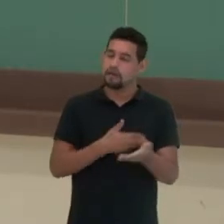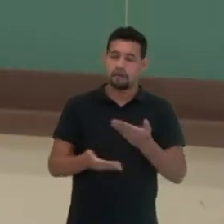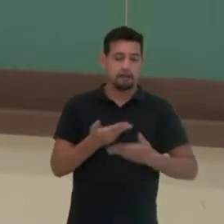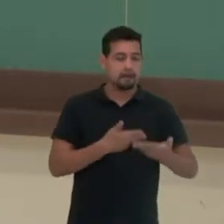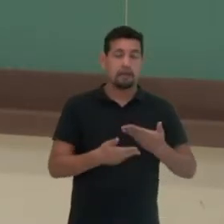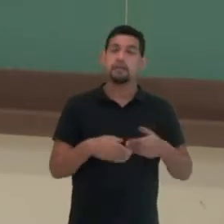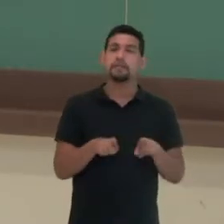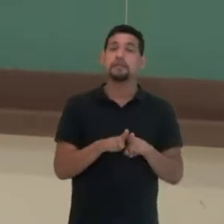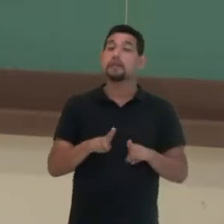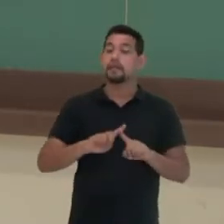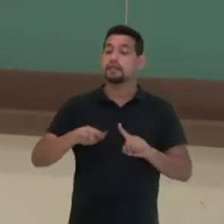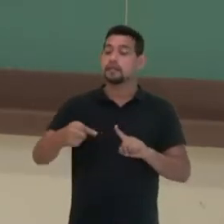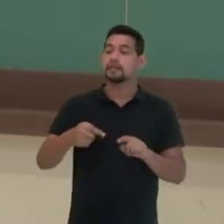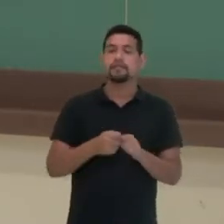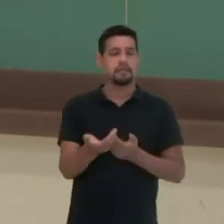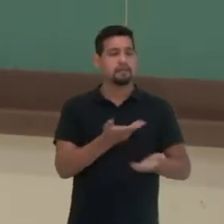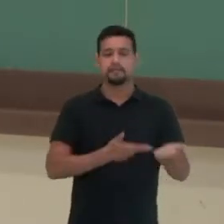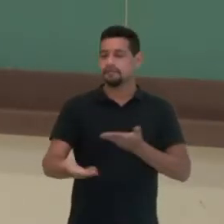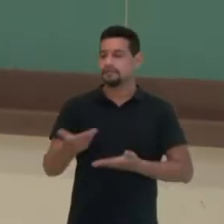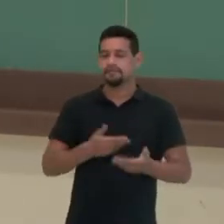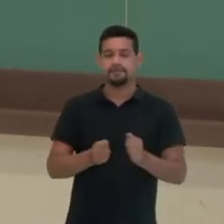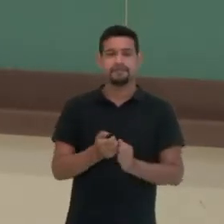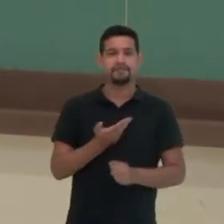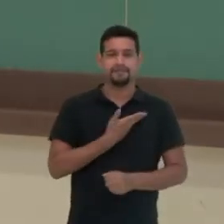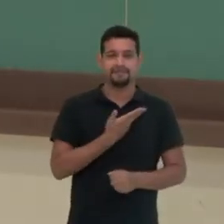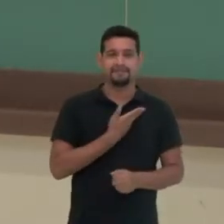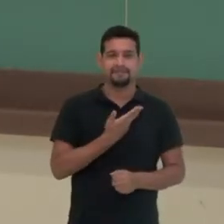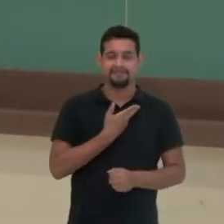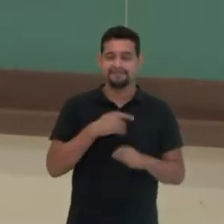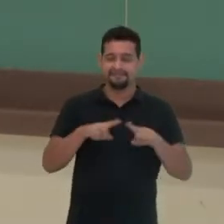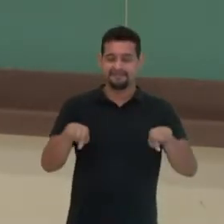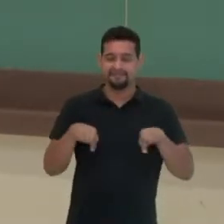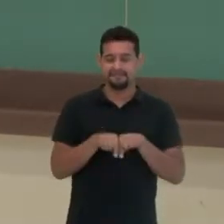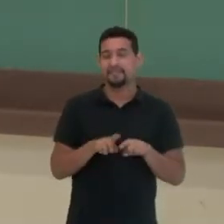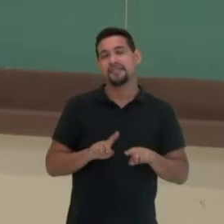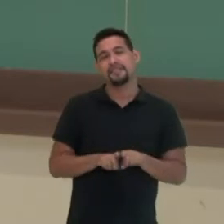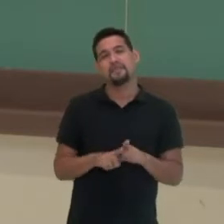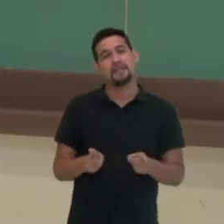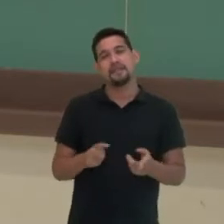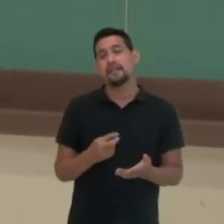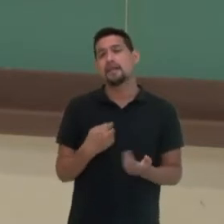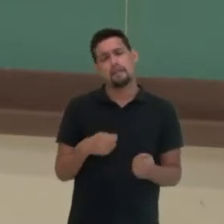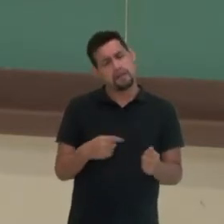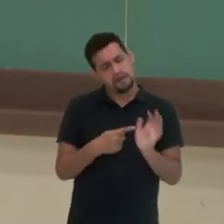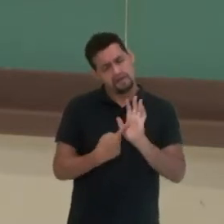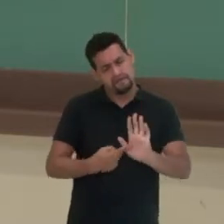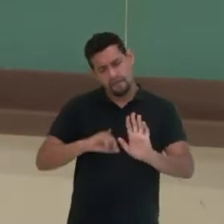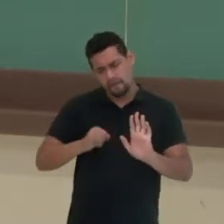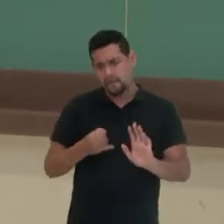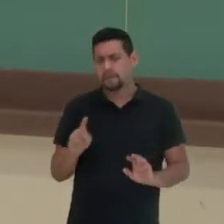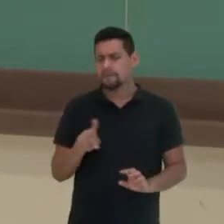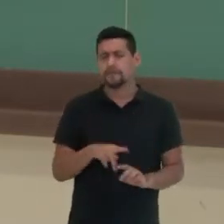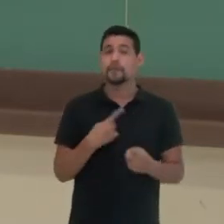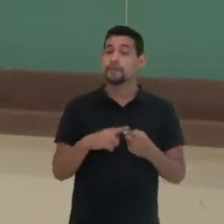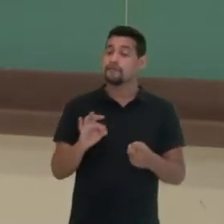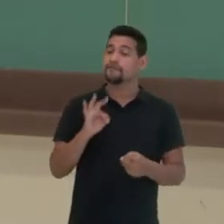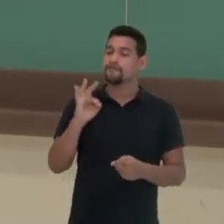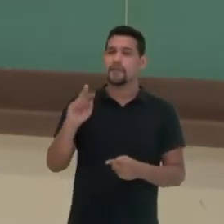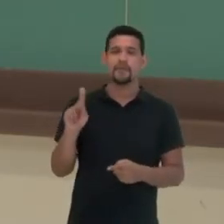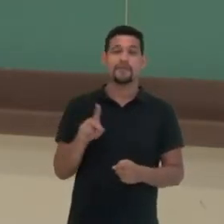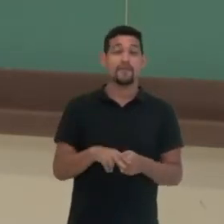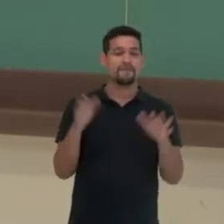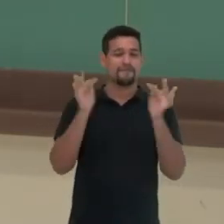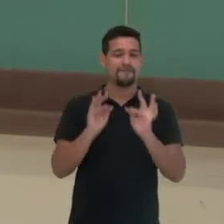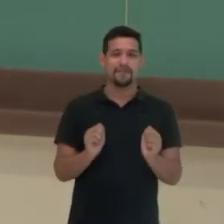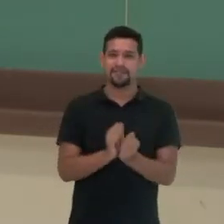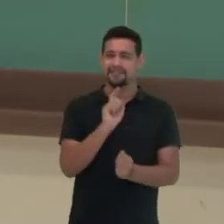e também para que depois você socialize com os teus colegas da turma e, claro, não deixe de mostrar para a tua professora, porque ela vai ficar muito orgulhosa de